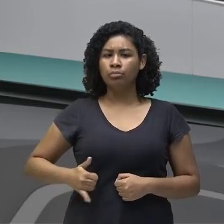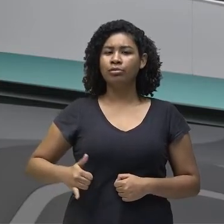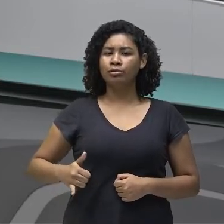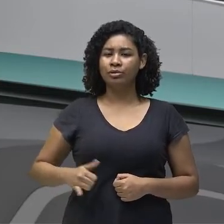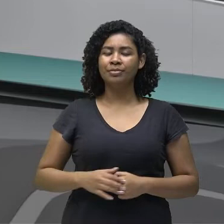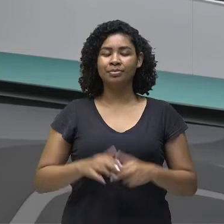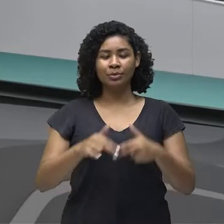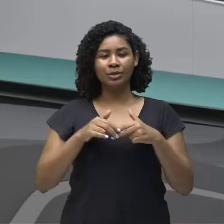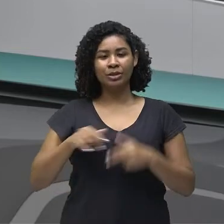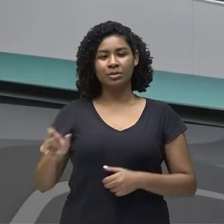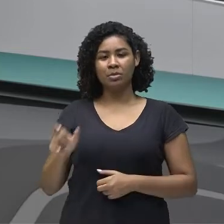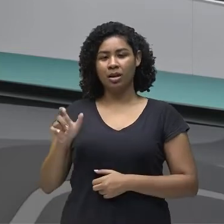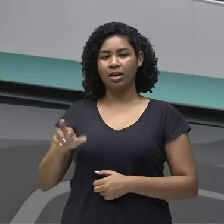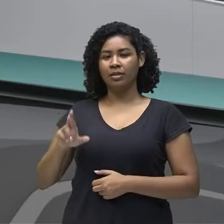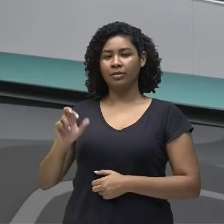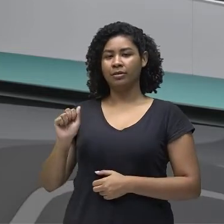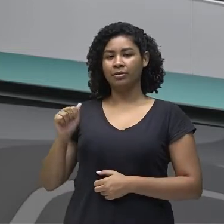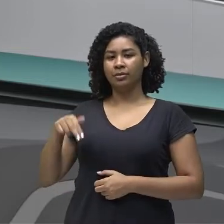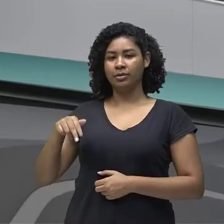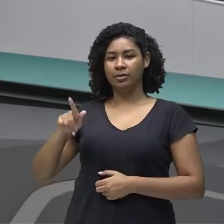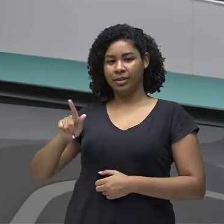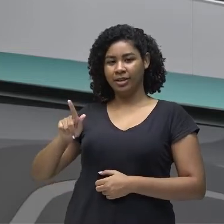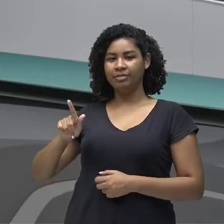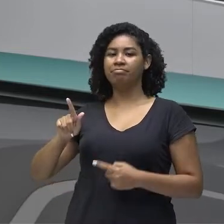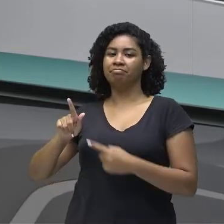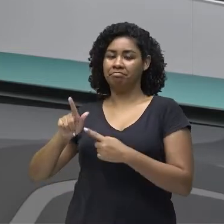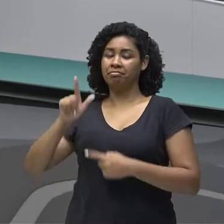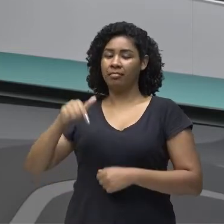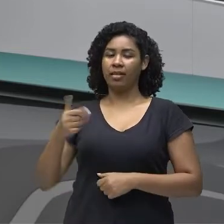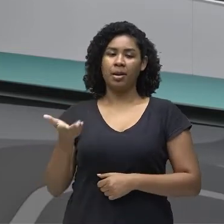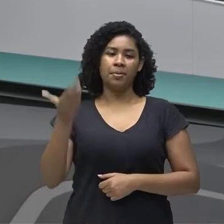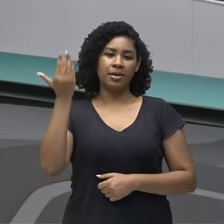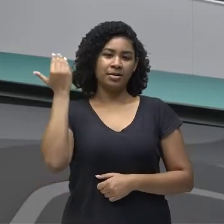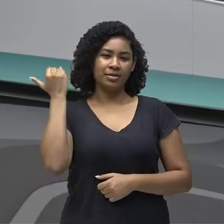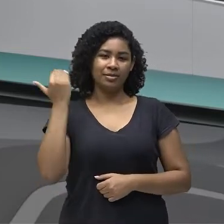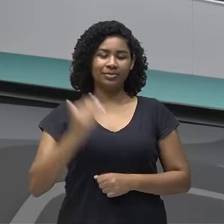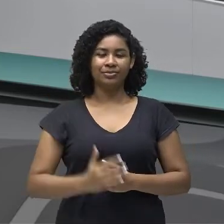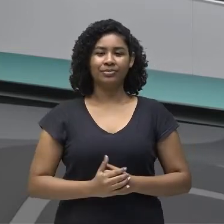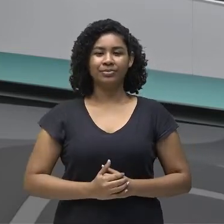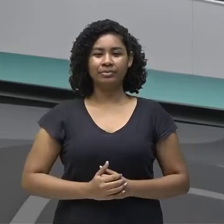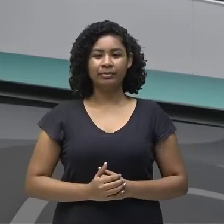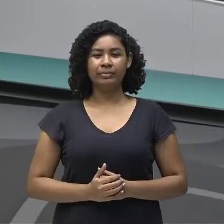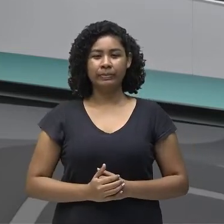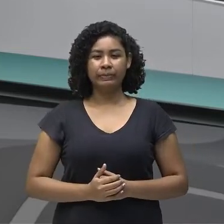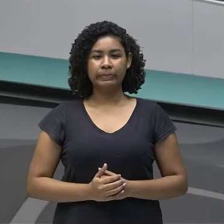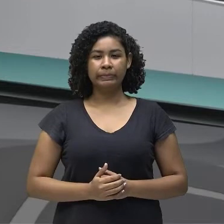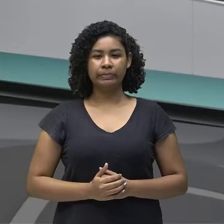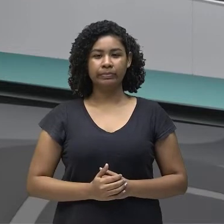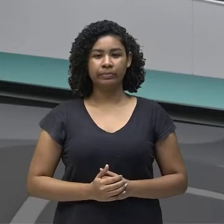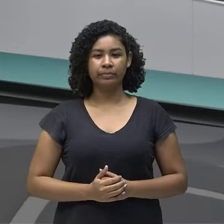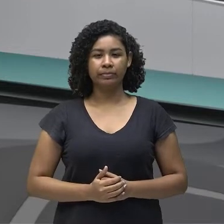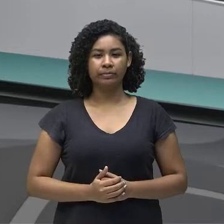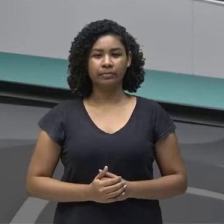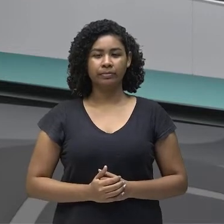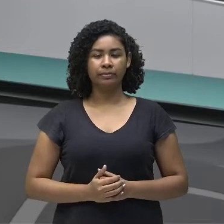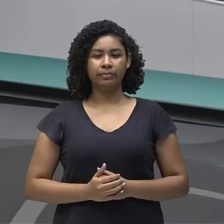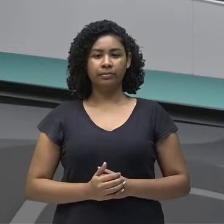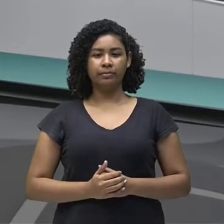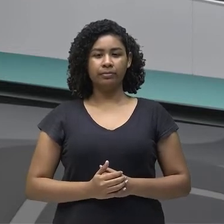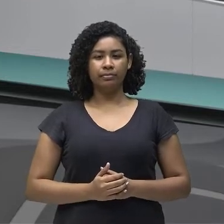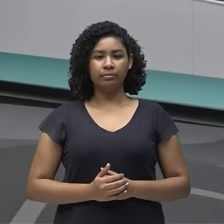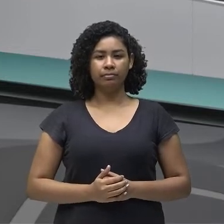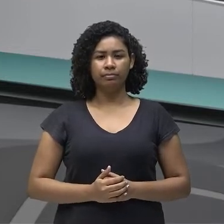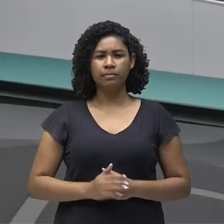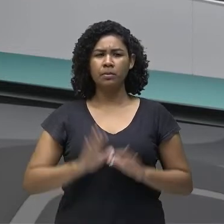né? Rang, tocou. The cell phone rang. Agora eu posso juntar